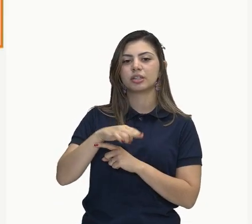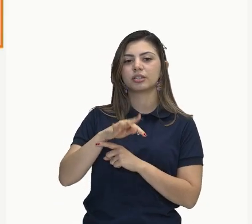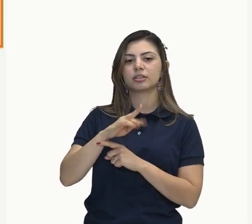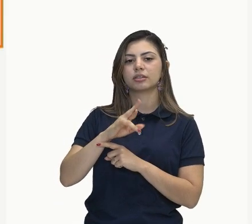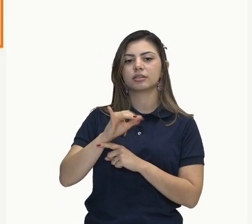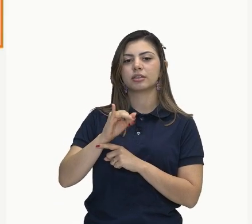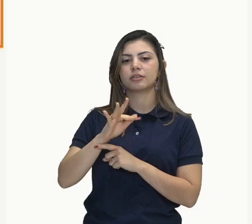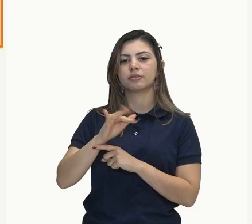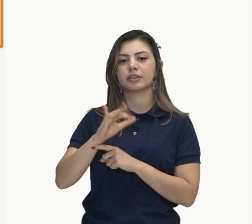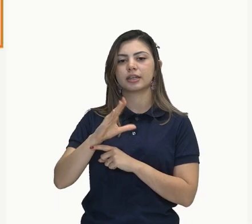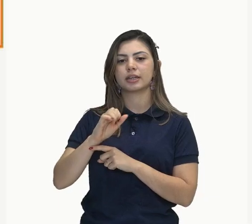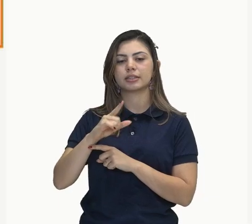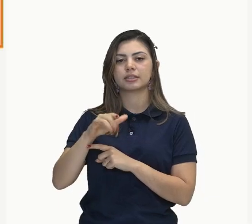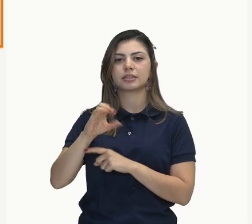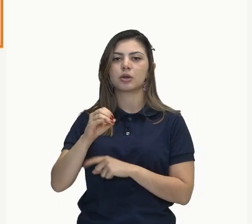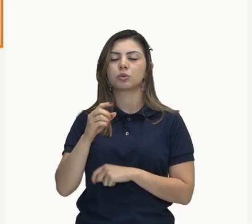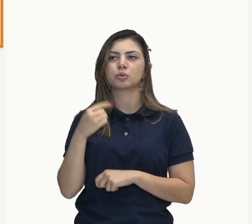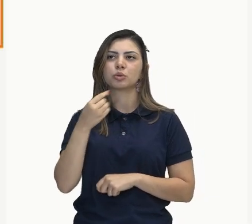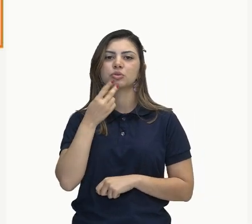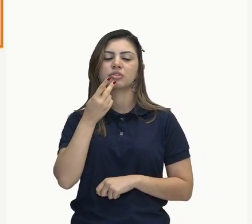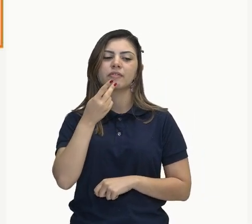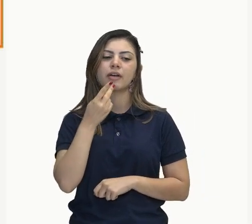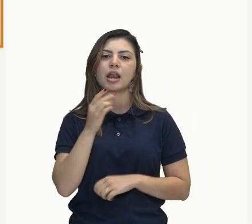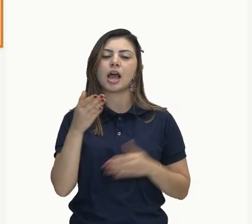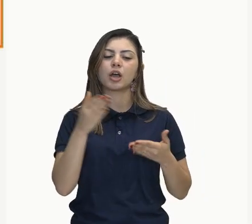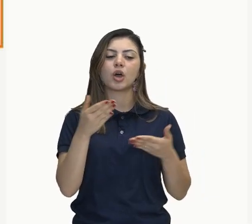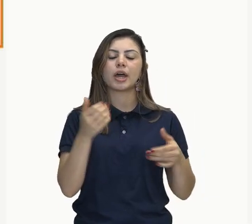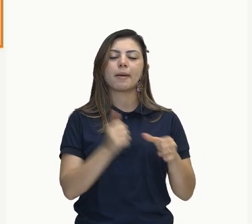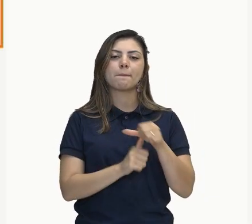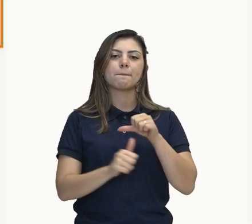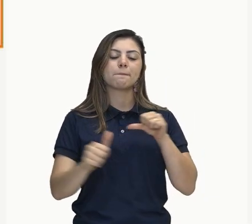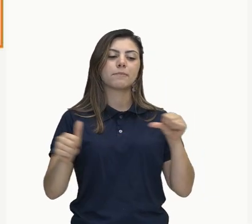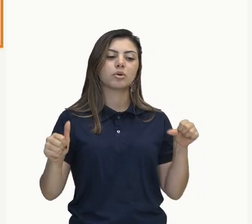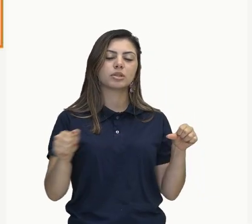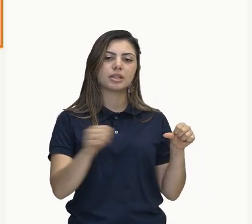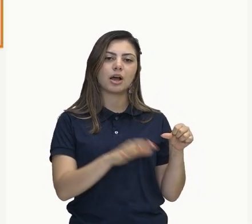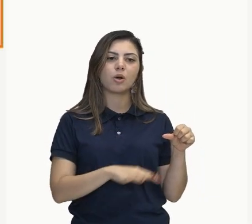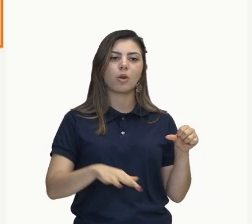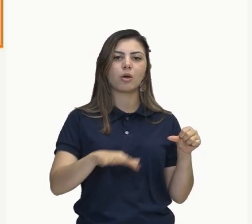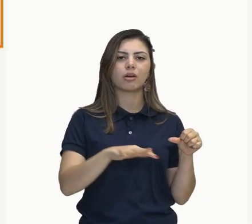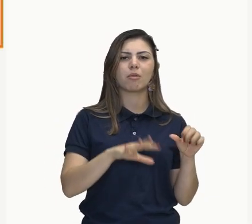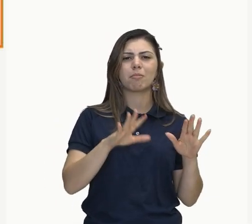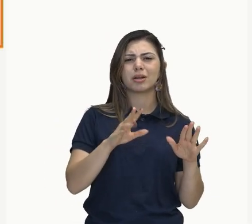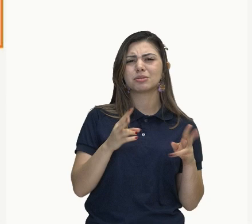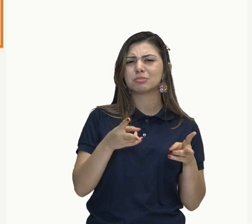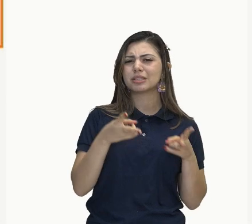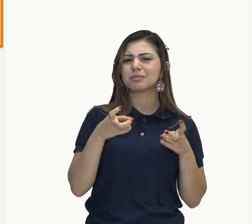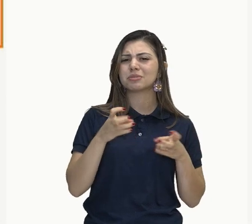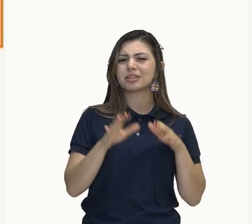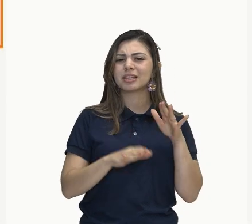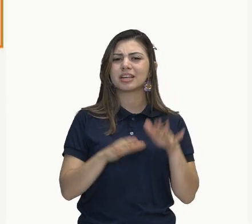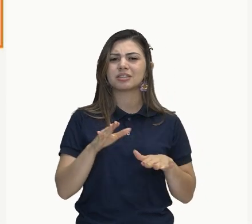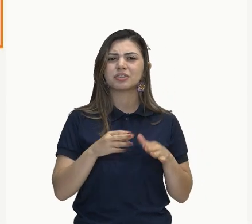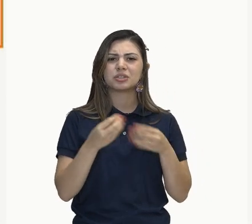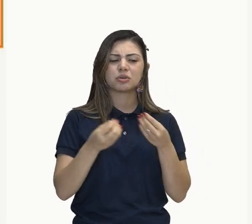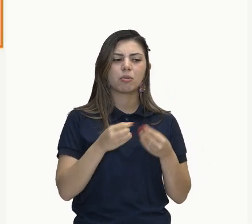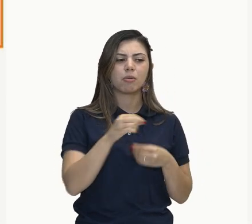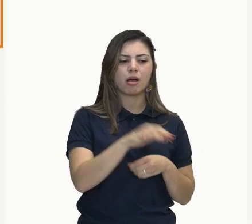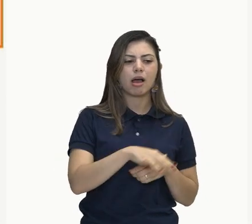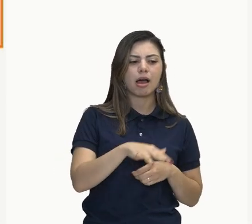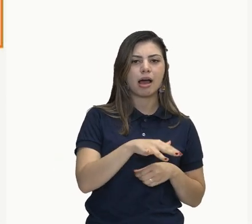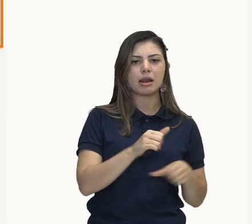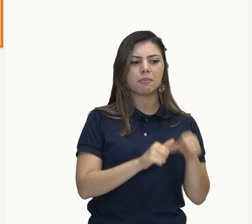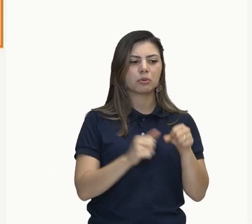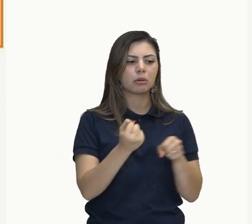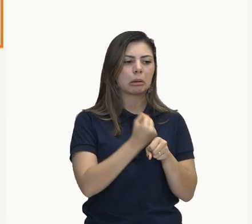de revitalizar aquela área. Só que quando eu revitalizo, muitas vezes eu acabo encarecendo aquele